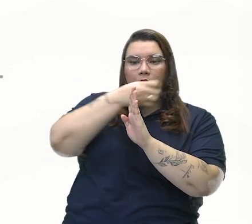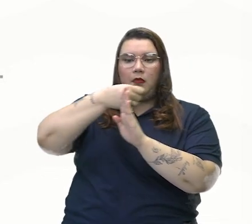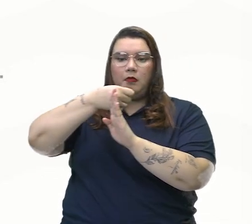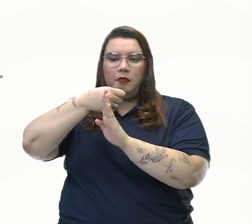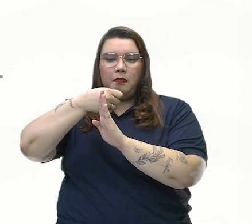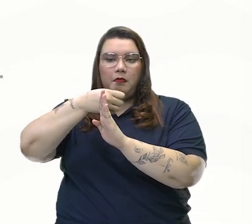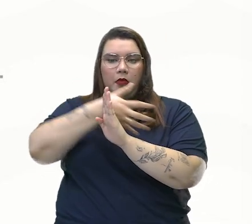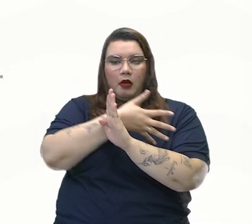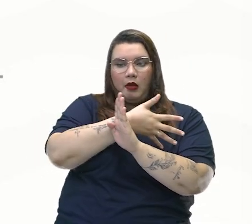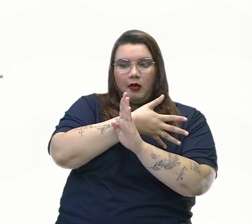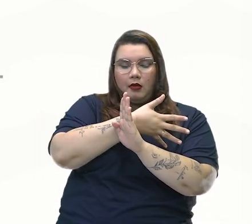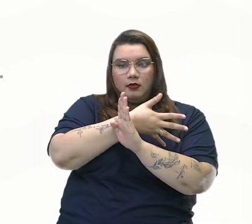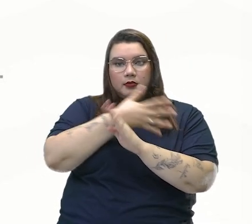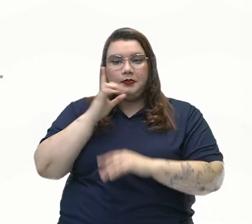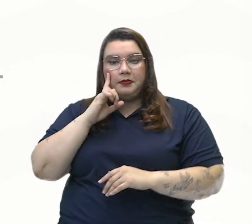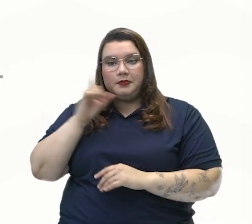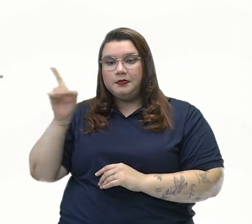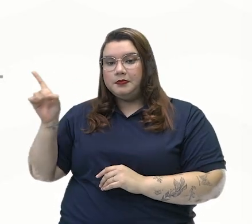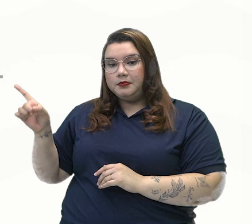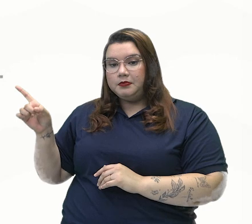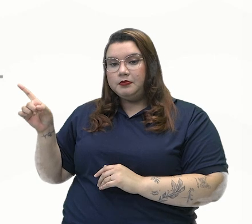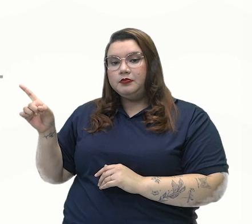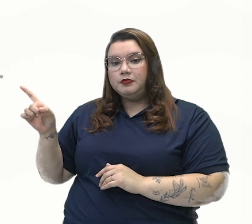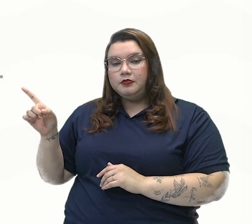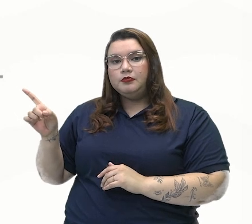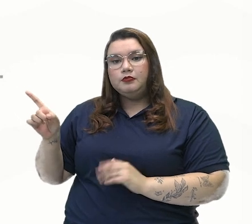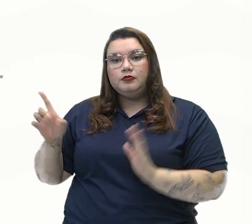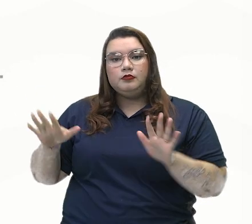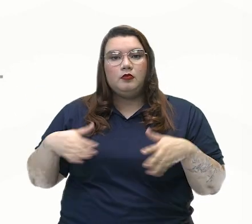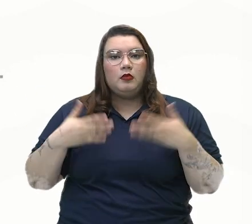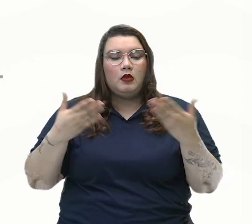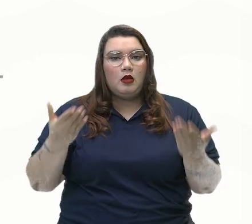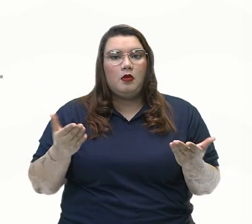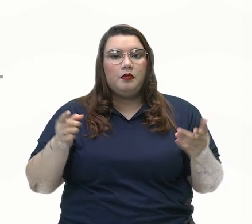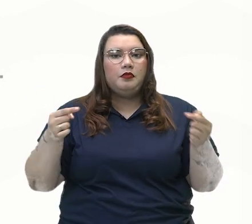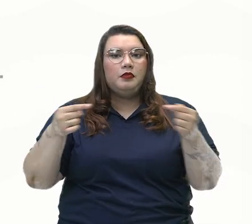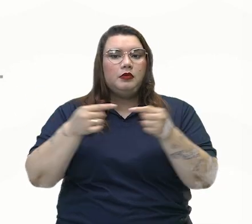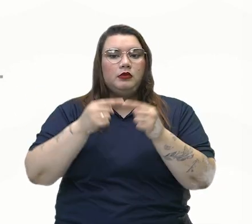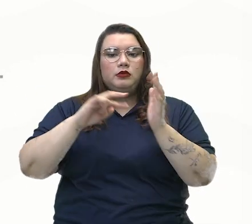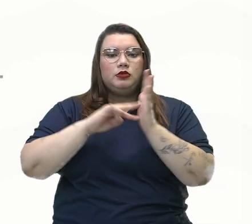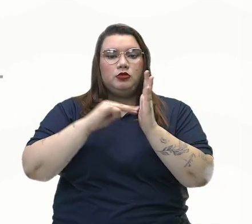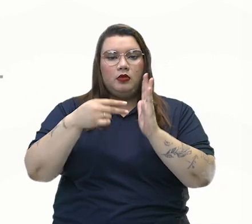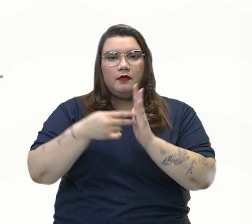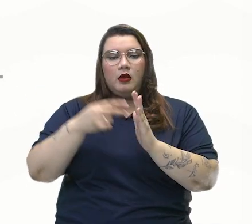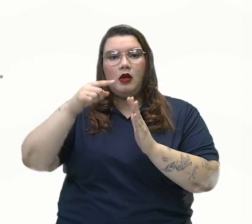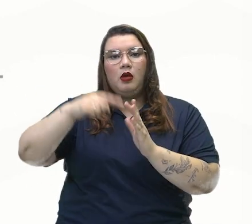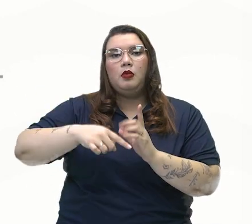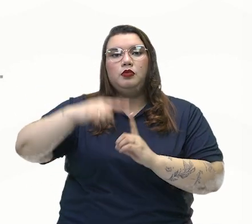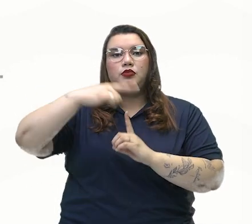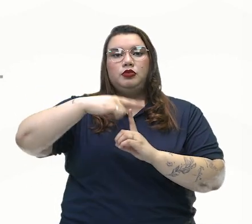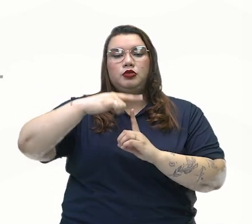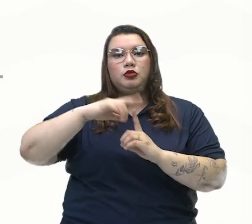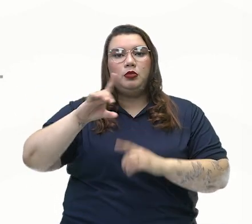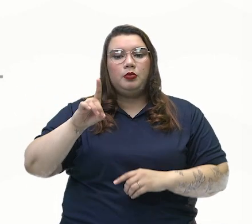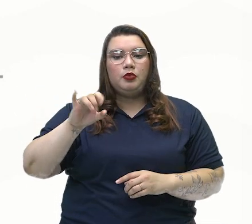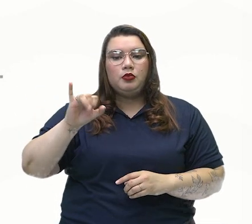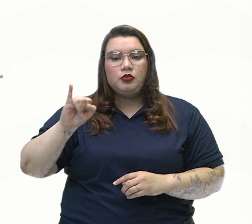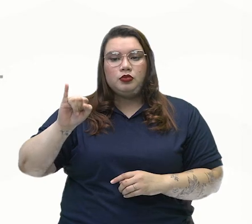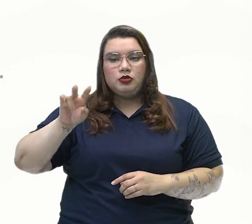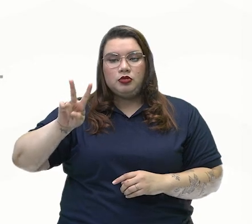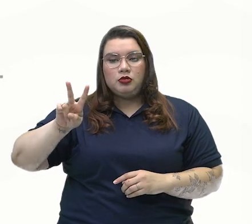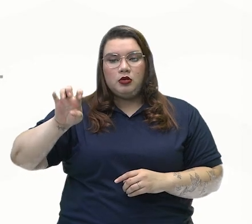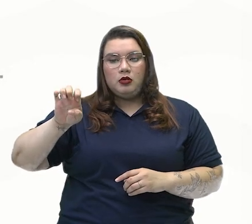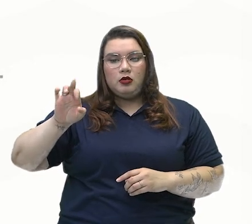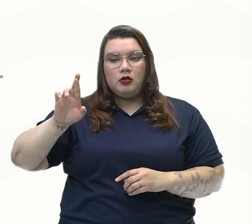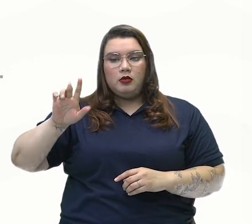essa direção, o outro vai por uma direção diferente. Então, aí eu digo que os raios estão divergindo, e